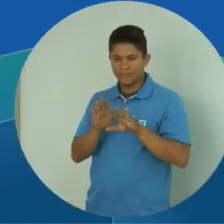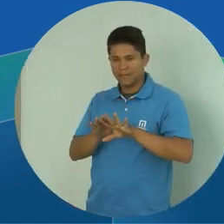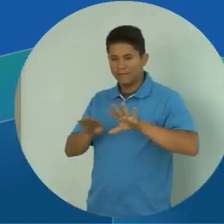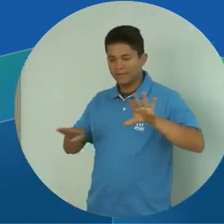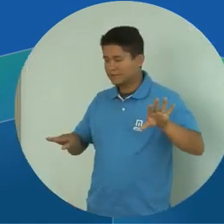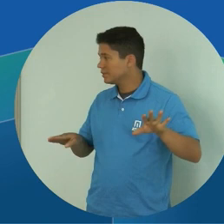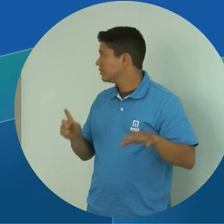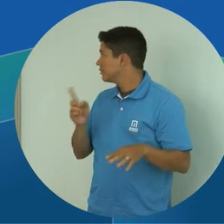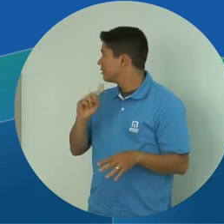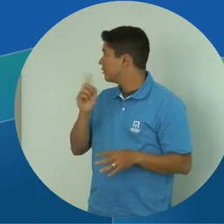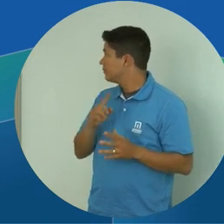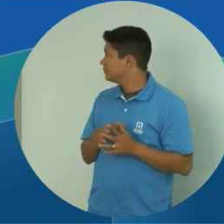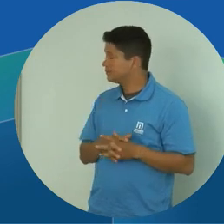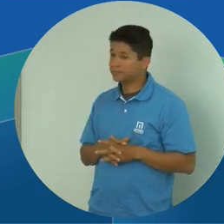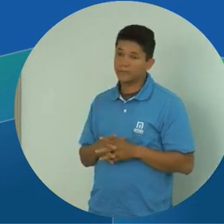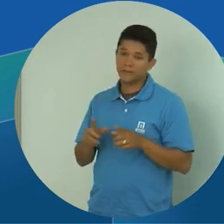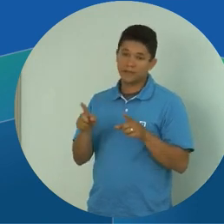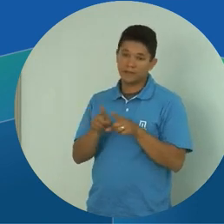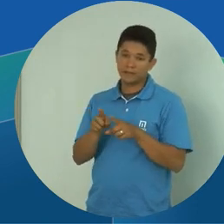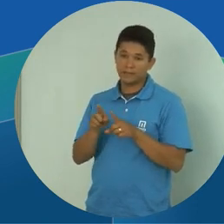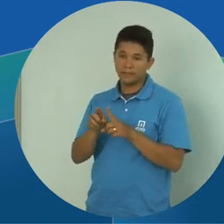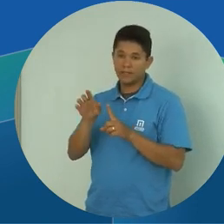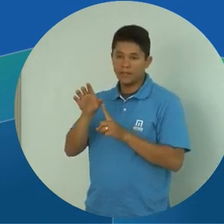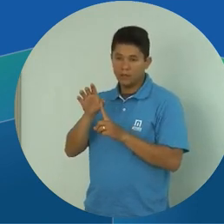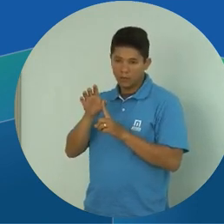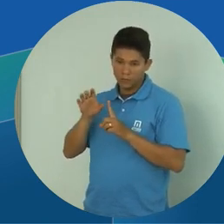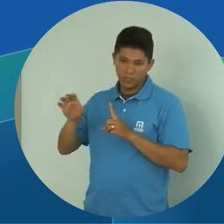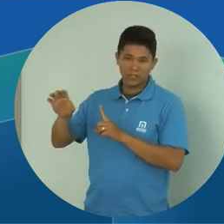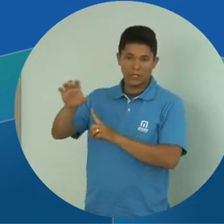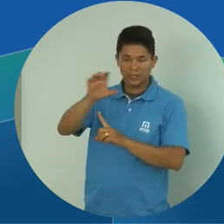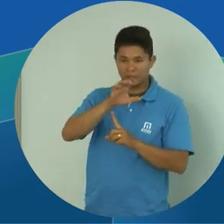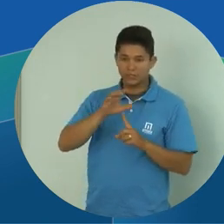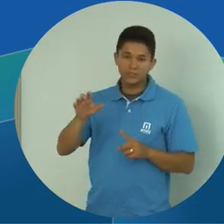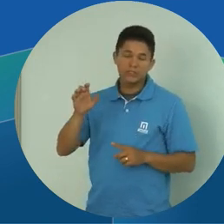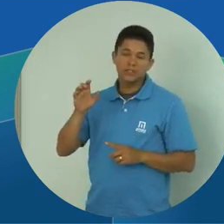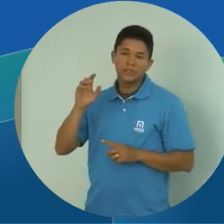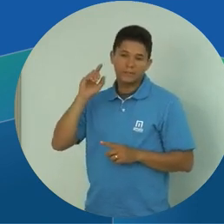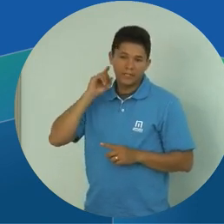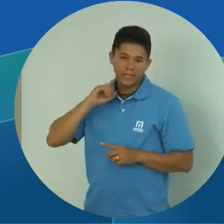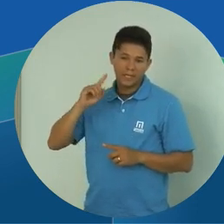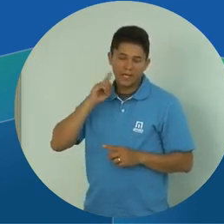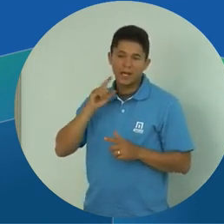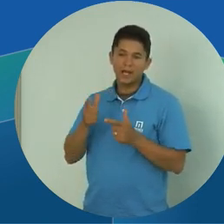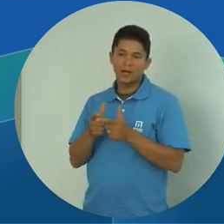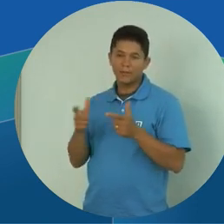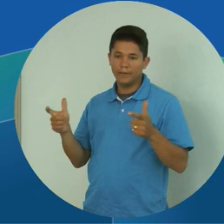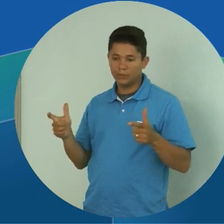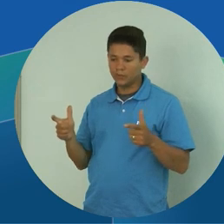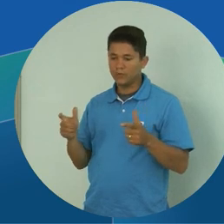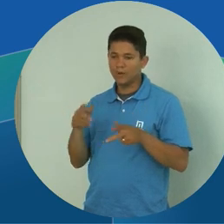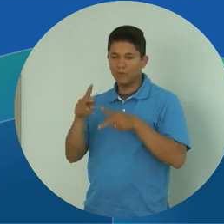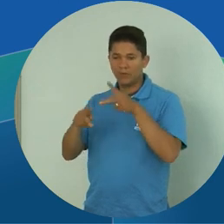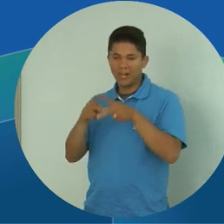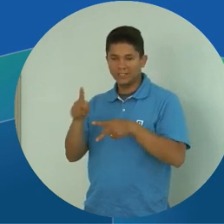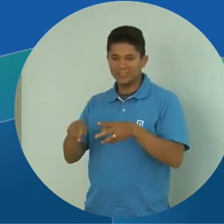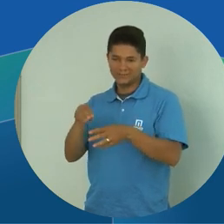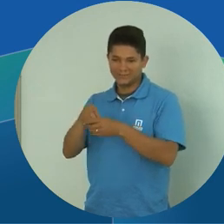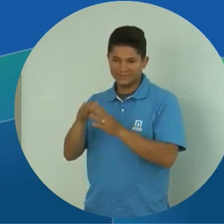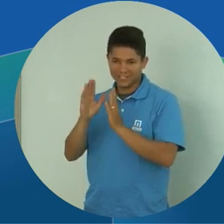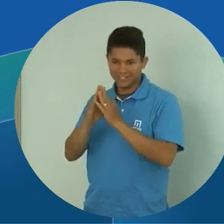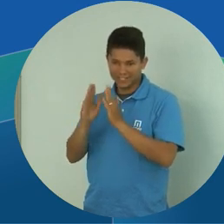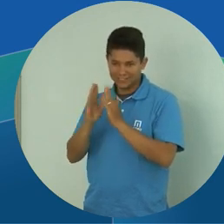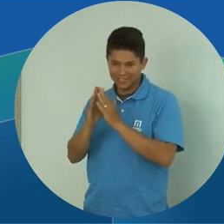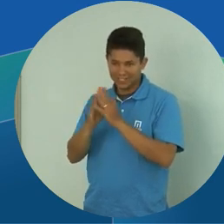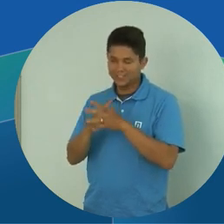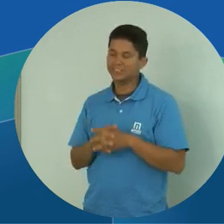Aumento da população residente nas comunidades lindeiras, isso é um impacto que a